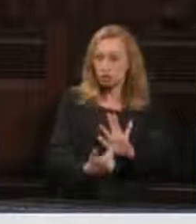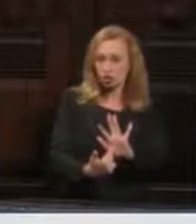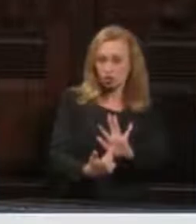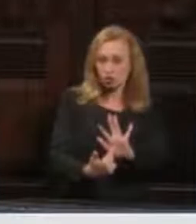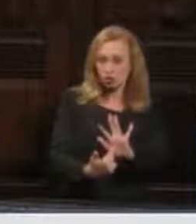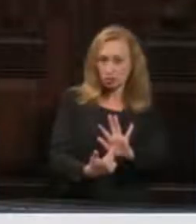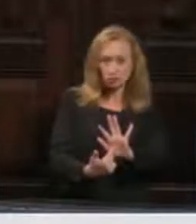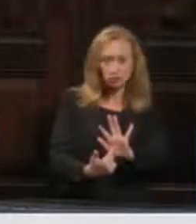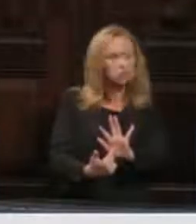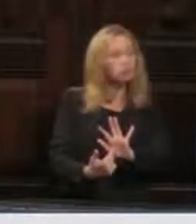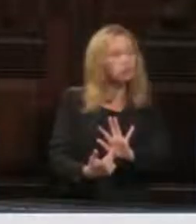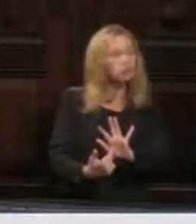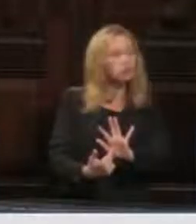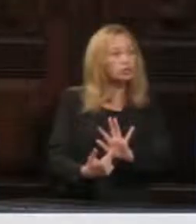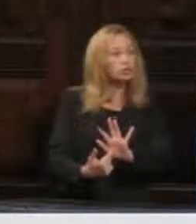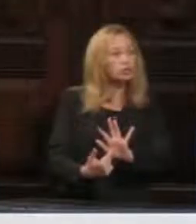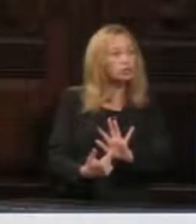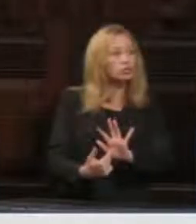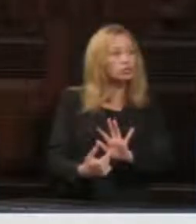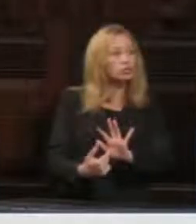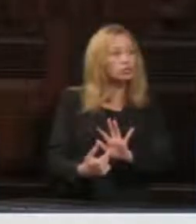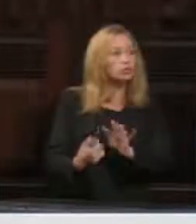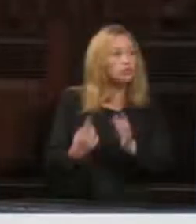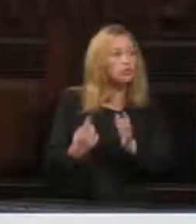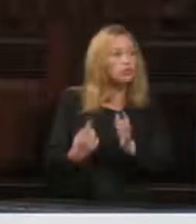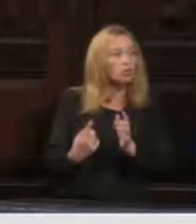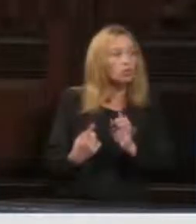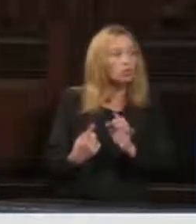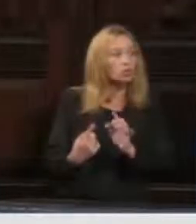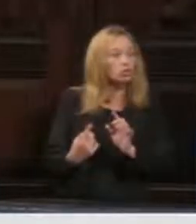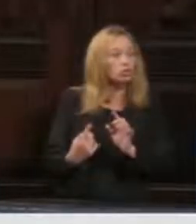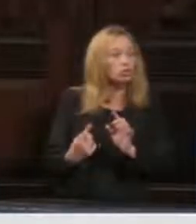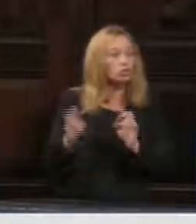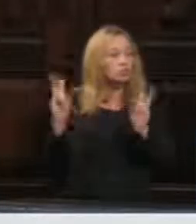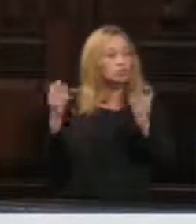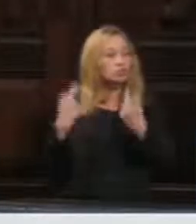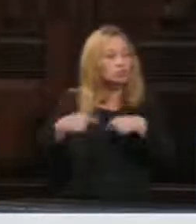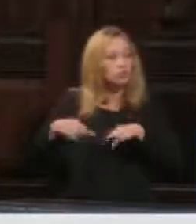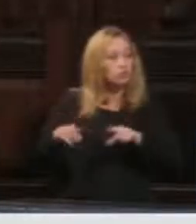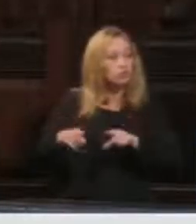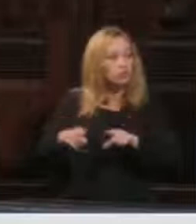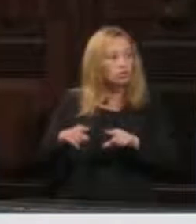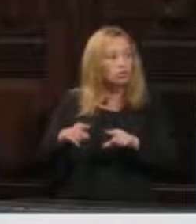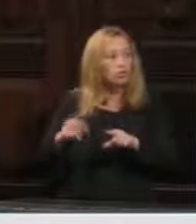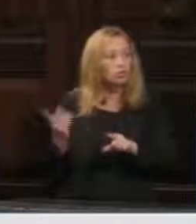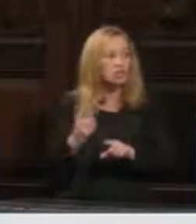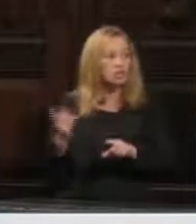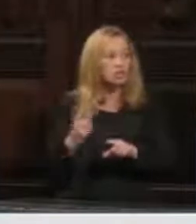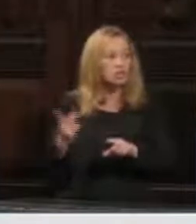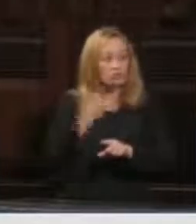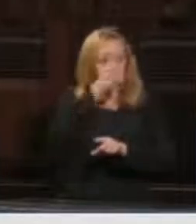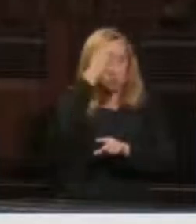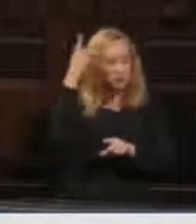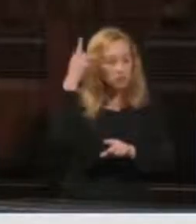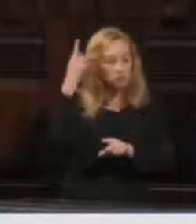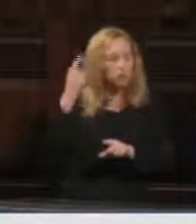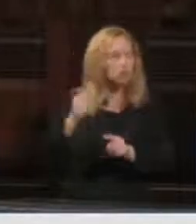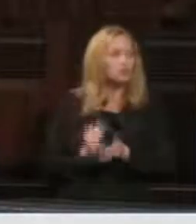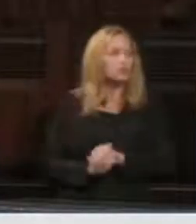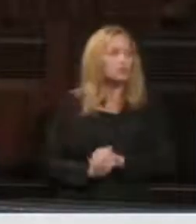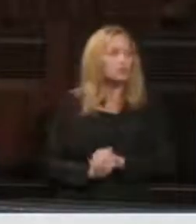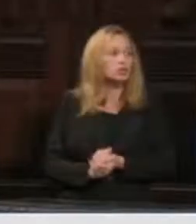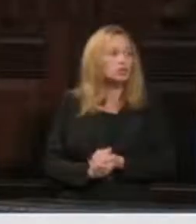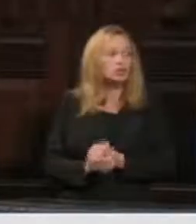esses senhores, eles causam um desserviço à população de Cordeiro e à população como um todo no estado do